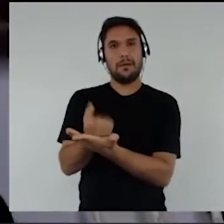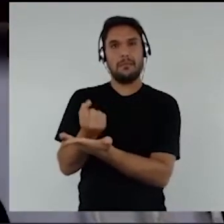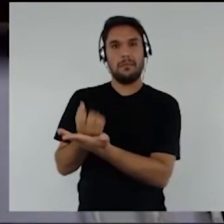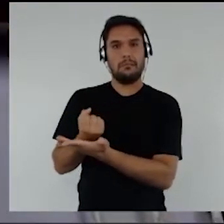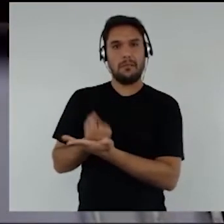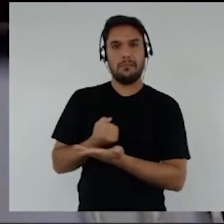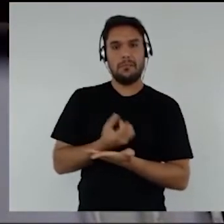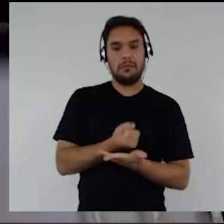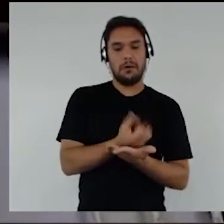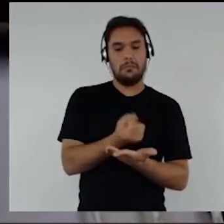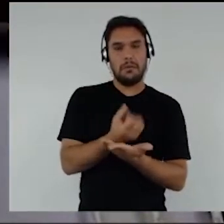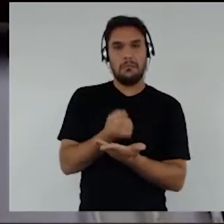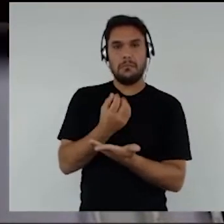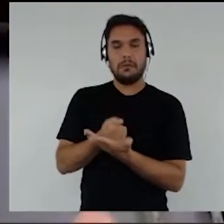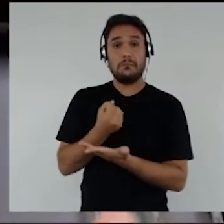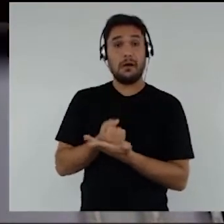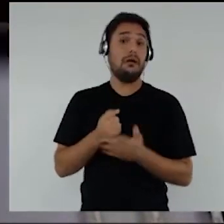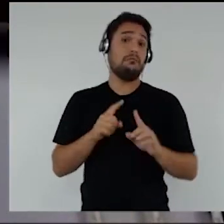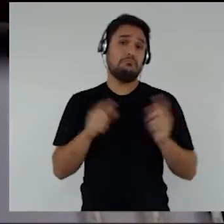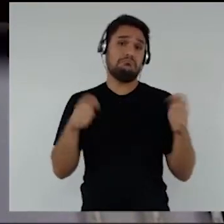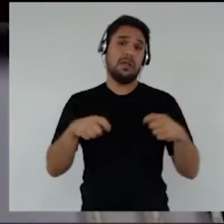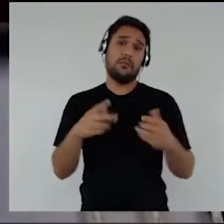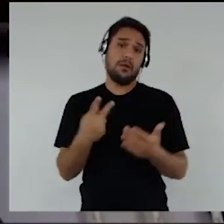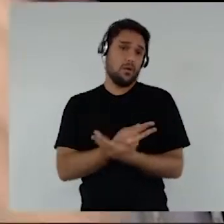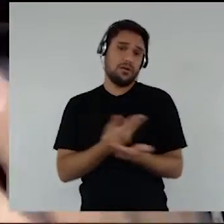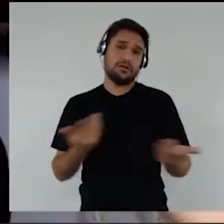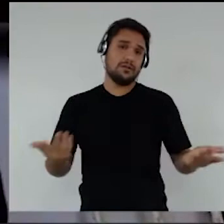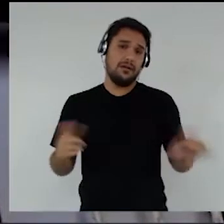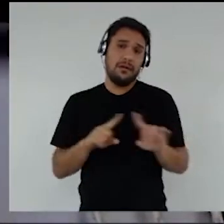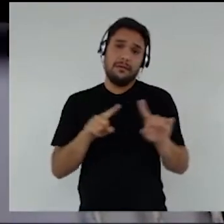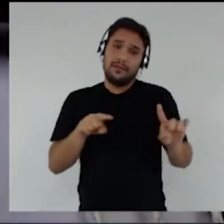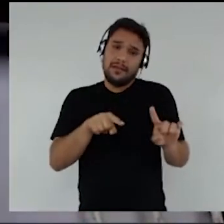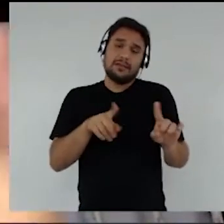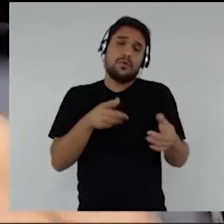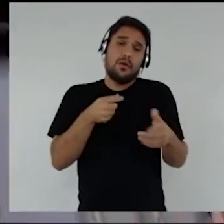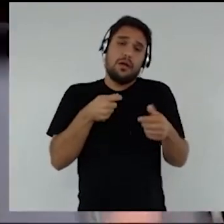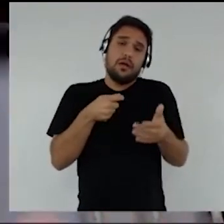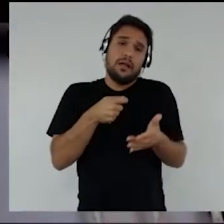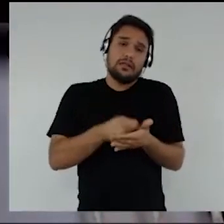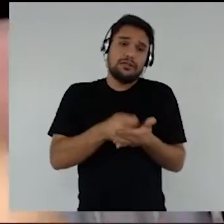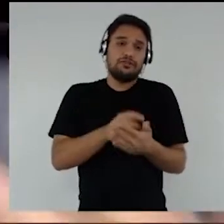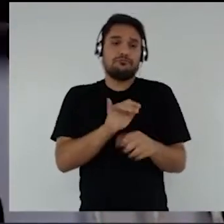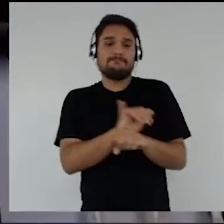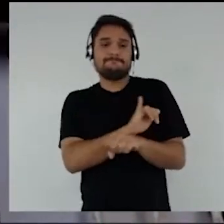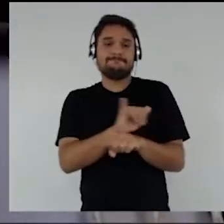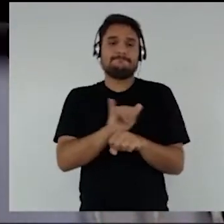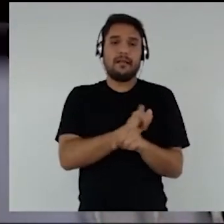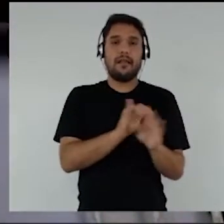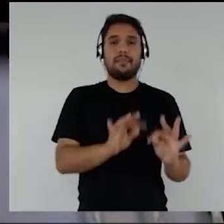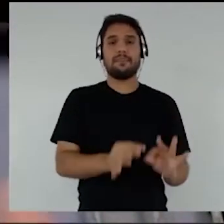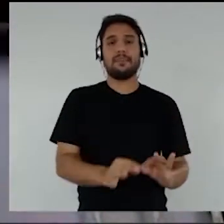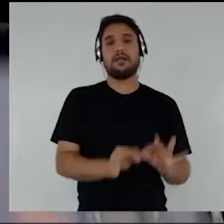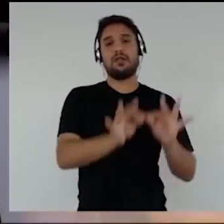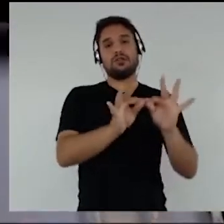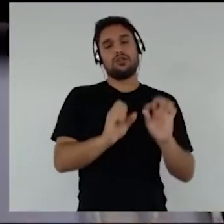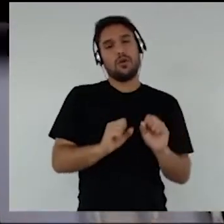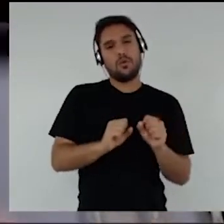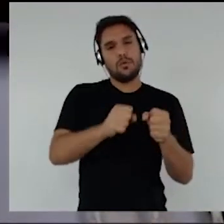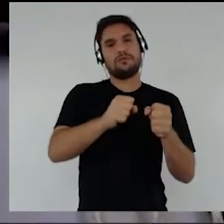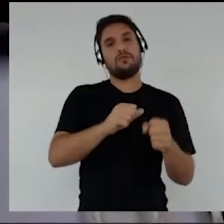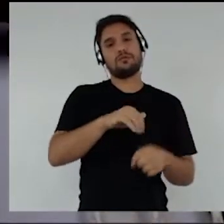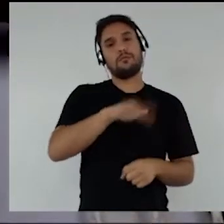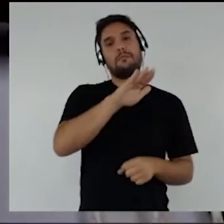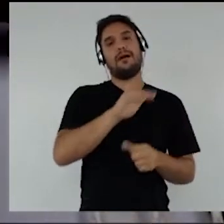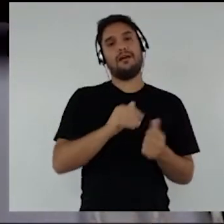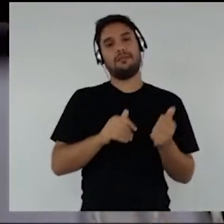fora ouça o que uma de dentro está falando, mas enfim, isso exige uma técnica, uma tecnologia e um esforço muito